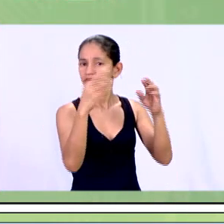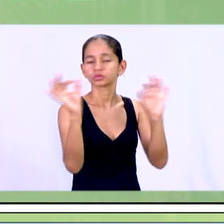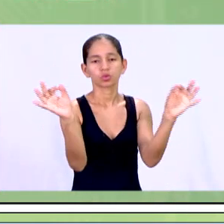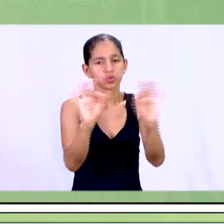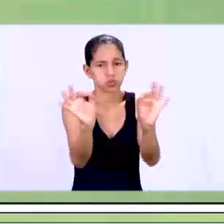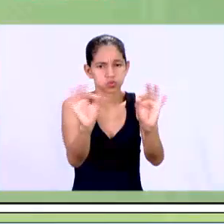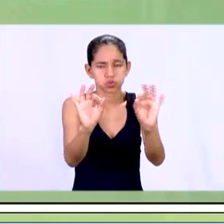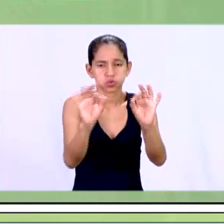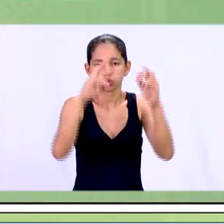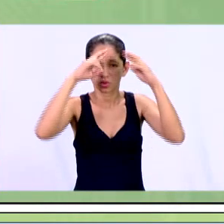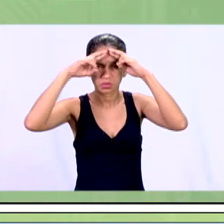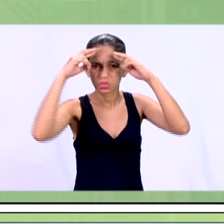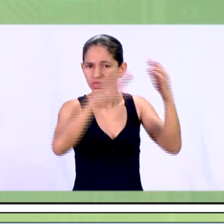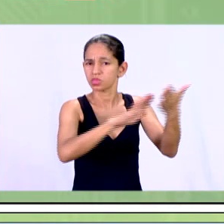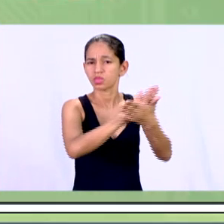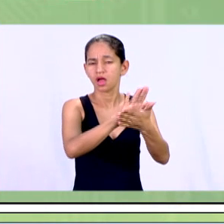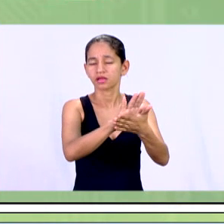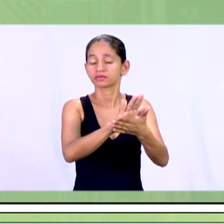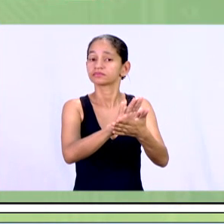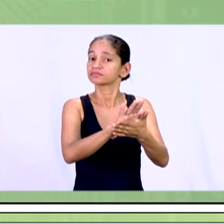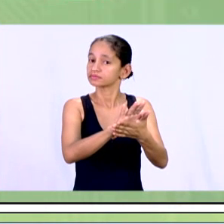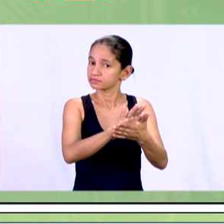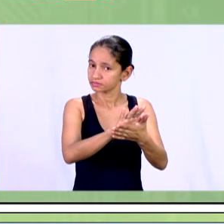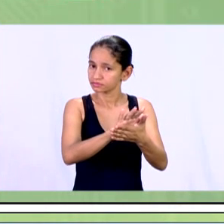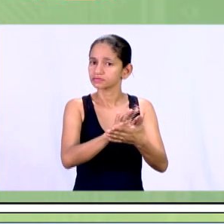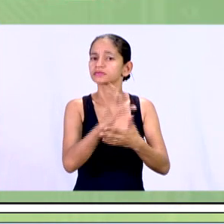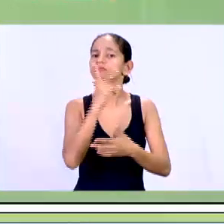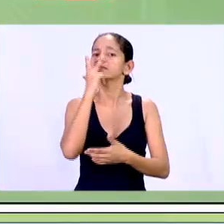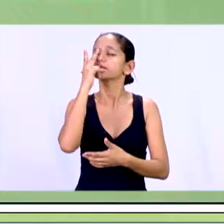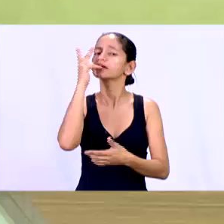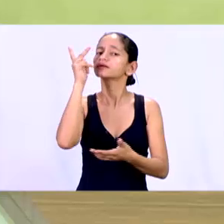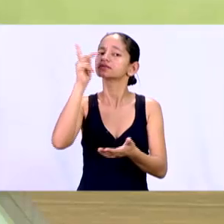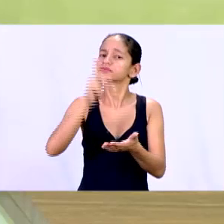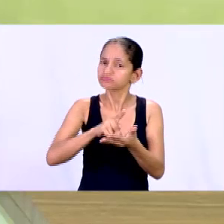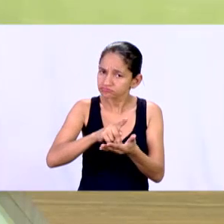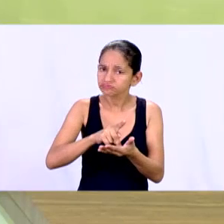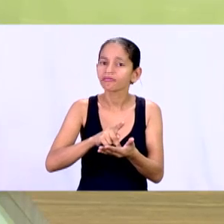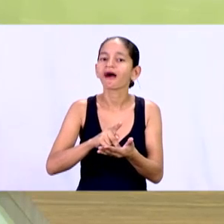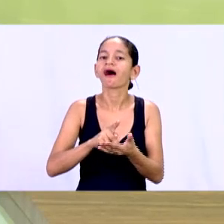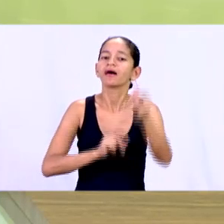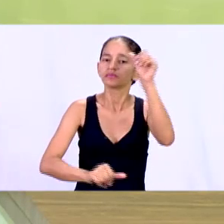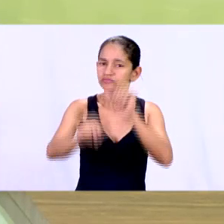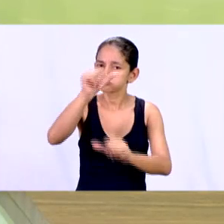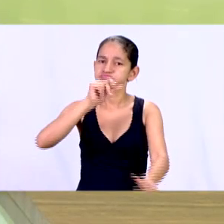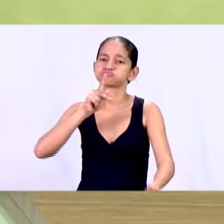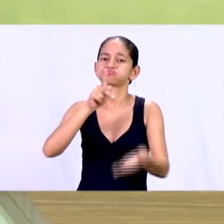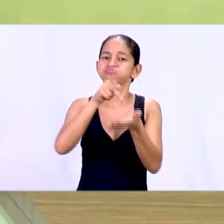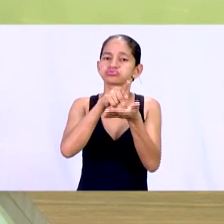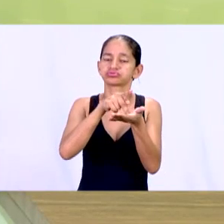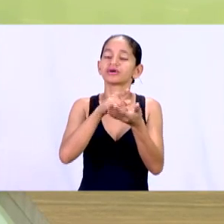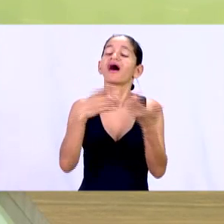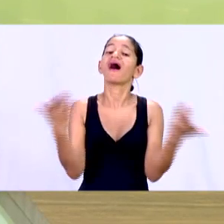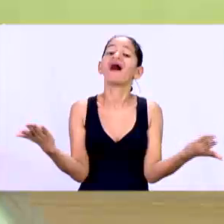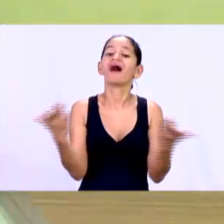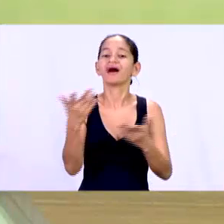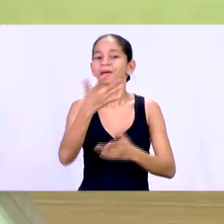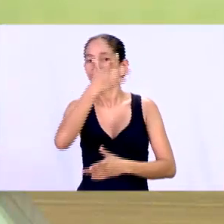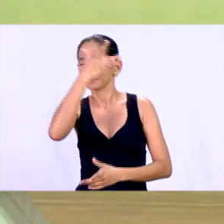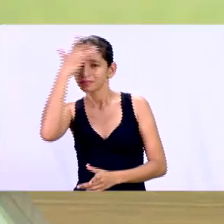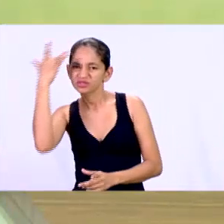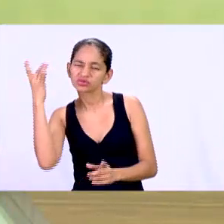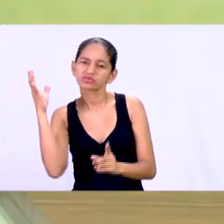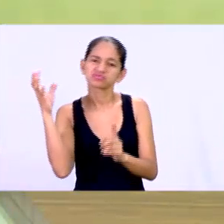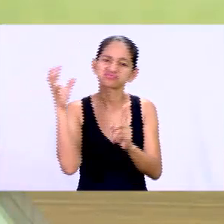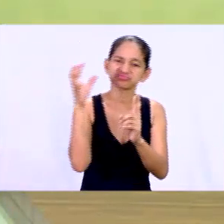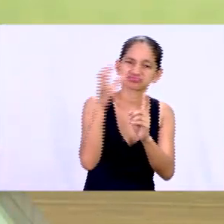na dominação da verdade. Ou seja, se eu não tenho uma representação de alteridade, se eu não respeito